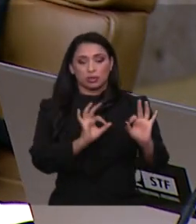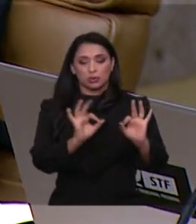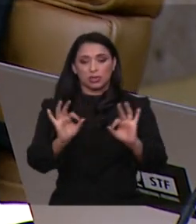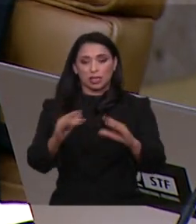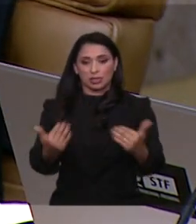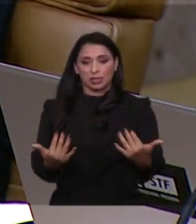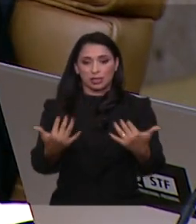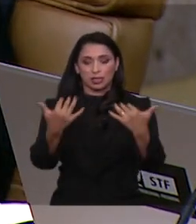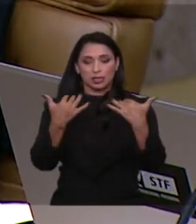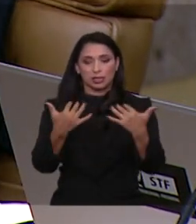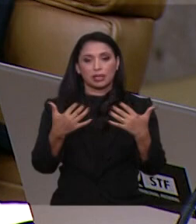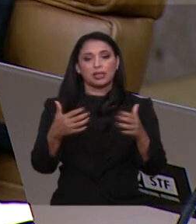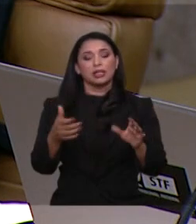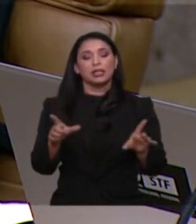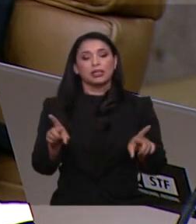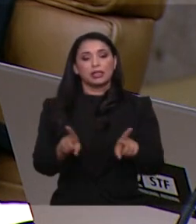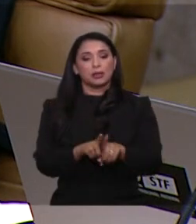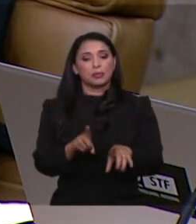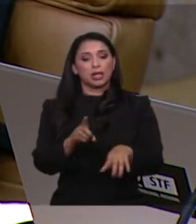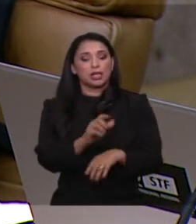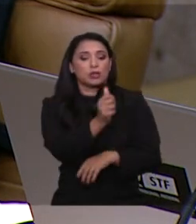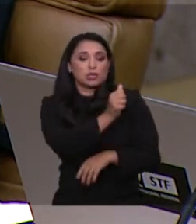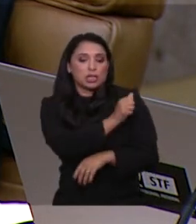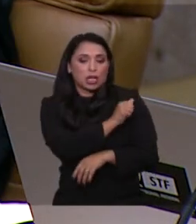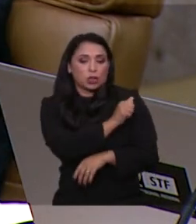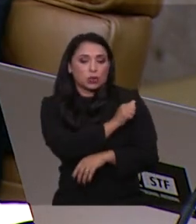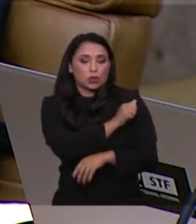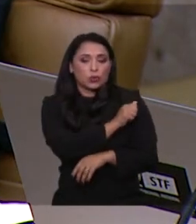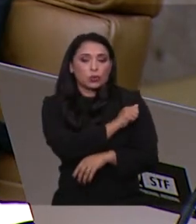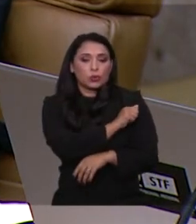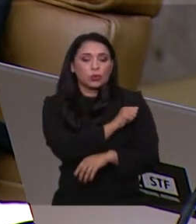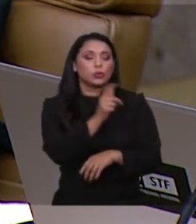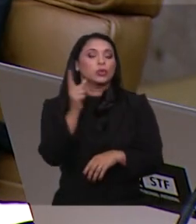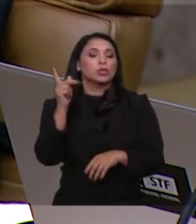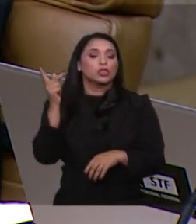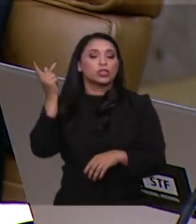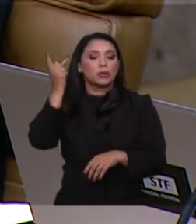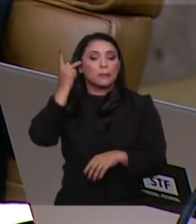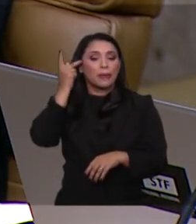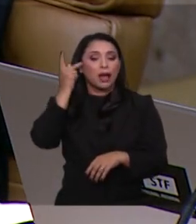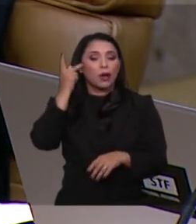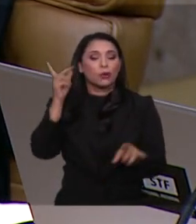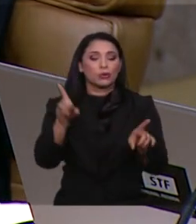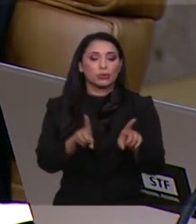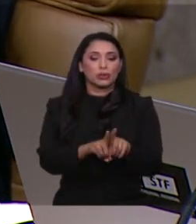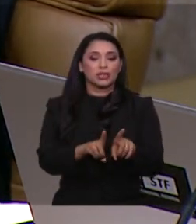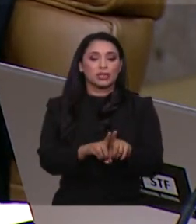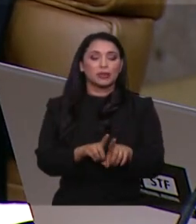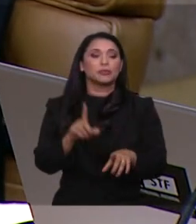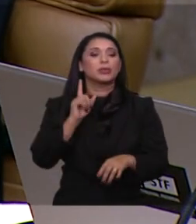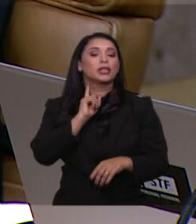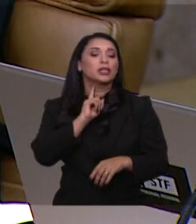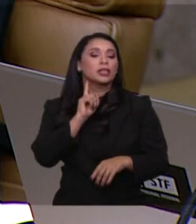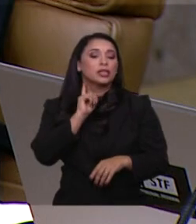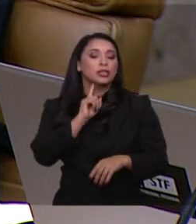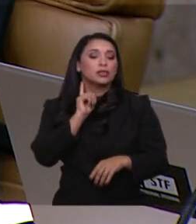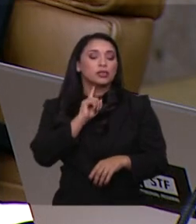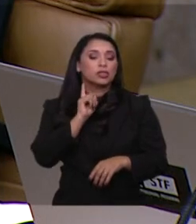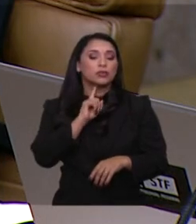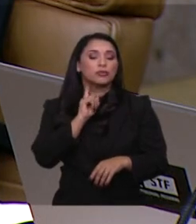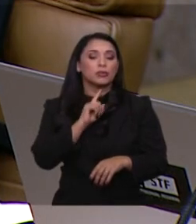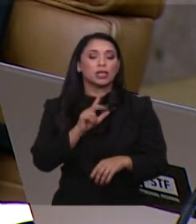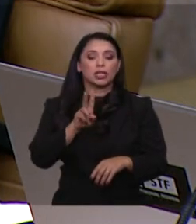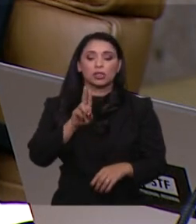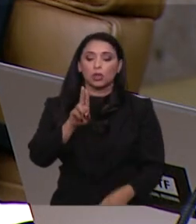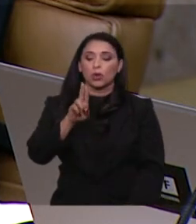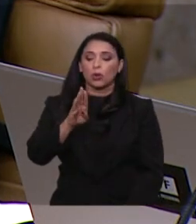meus cumprimentos também especiais aos estudantes paulistas e aos mineiros de Uberaba aqui presentes. A